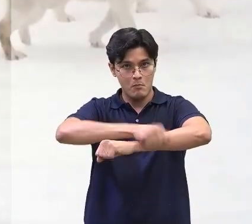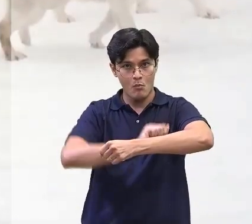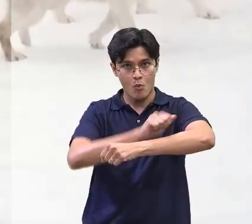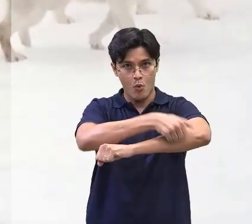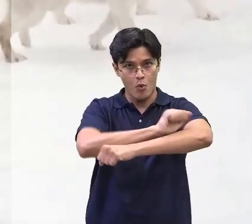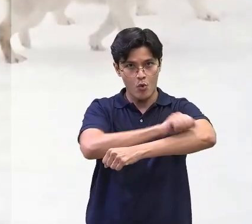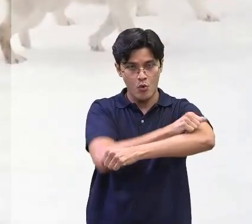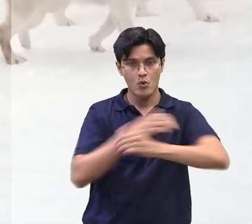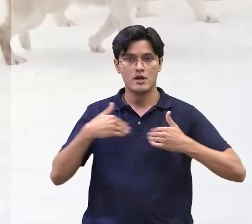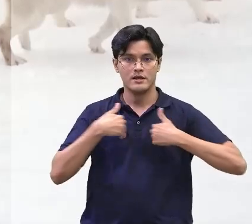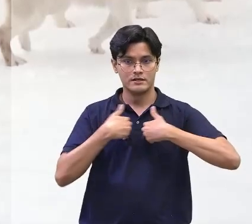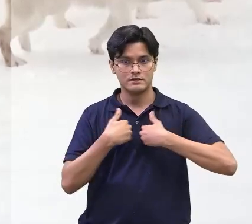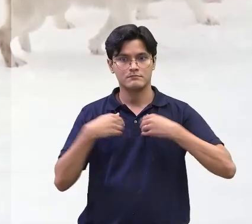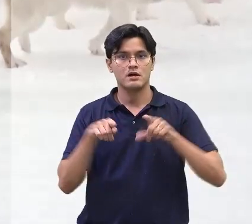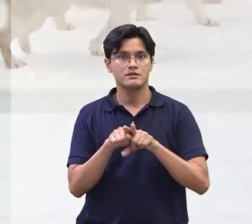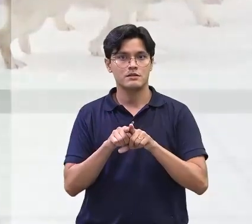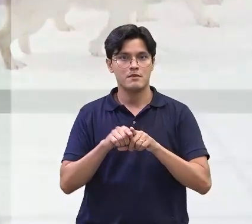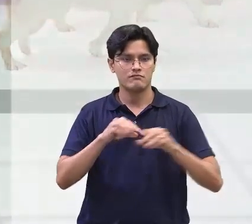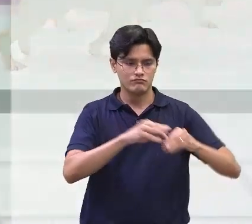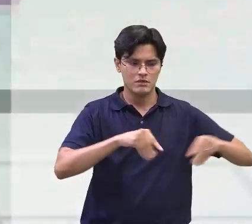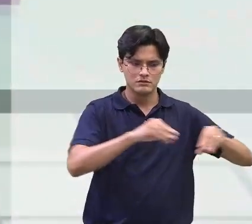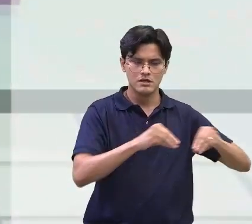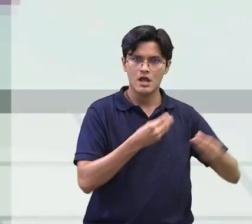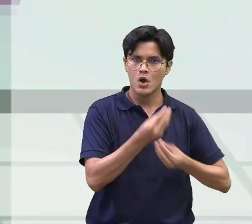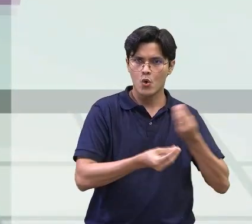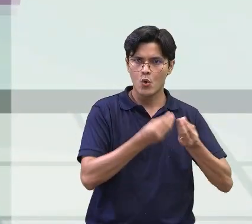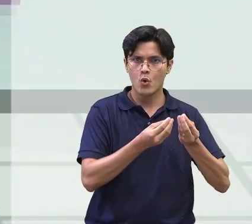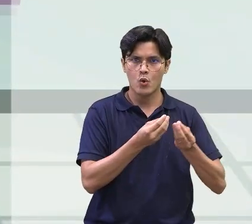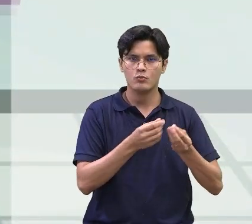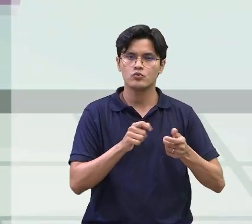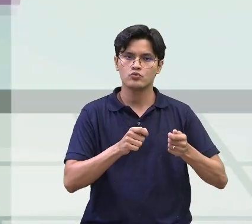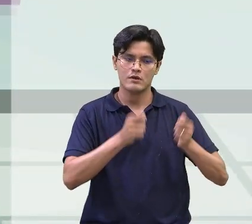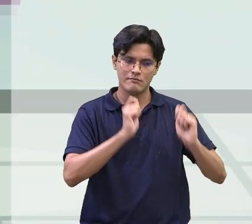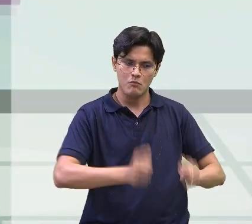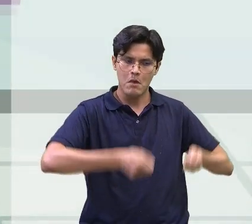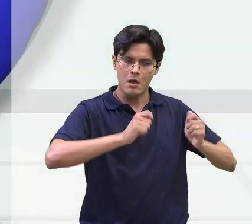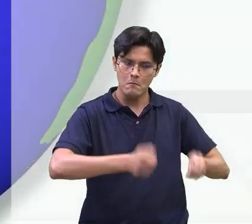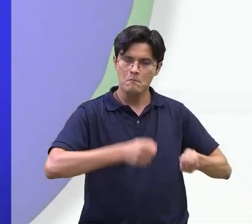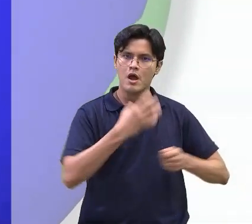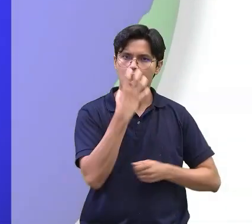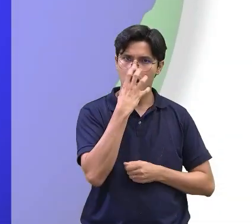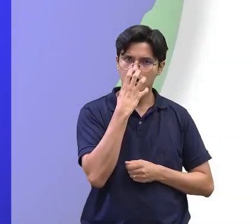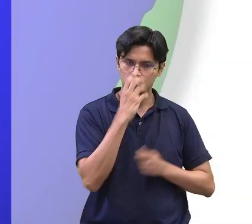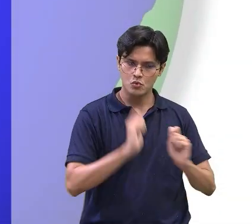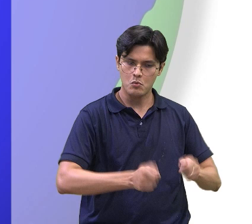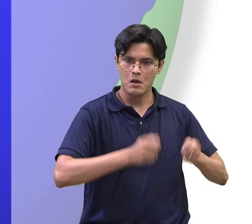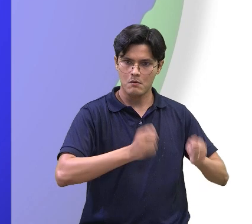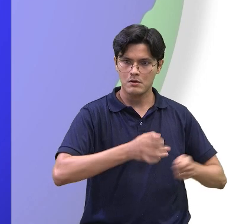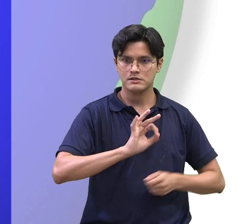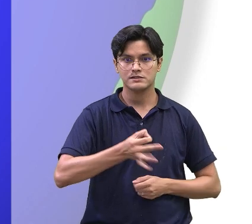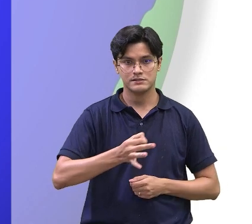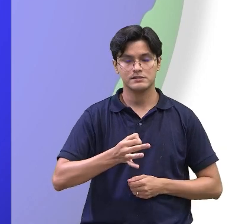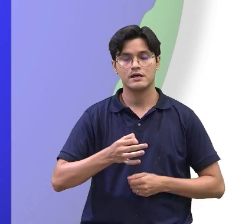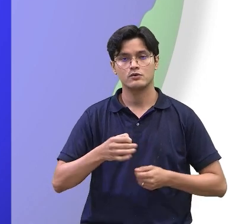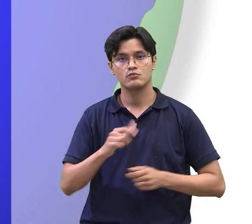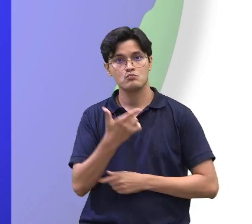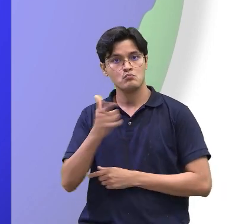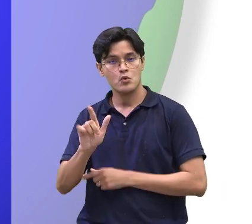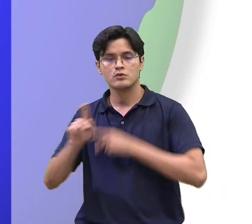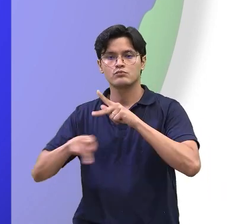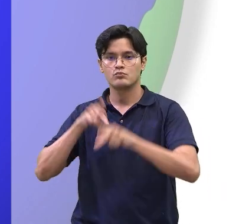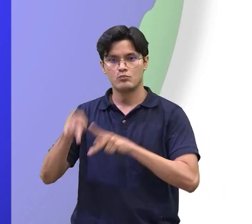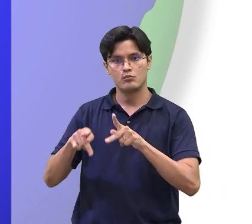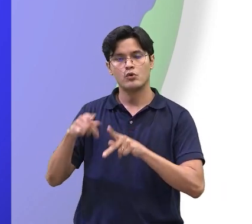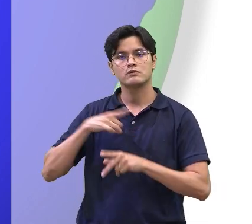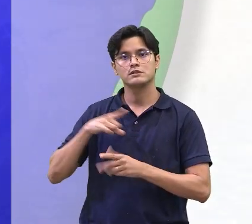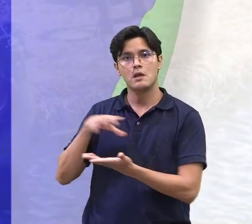nós puxados por cachorros. O próximo povo que iremos conhecer está localizado no Lago Titicaca. E lá encontramos